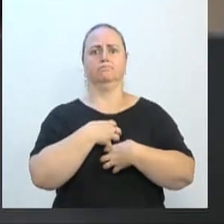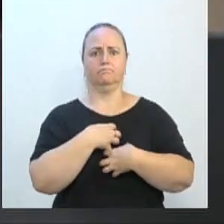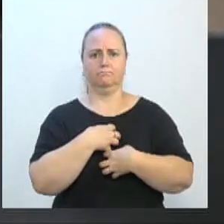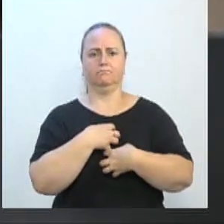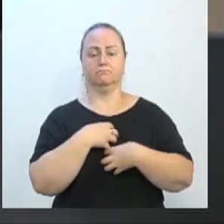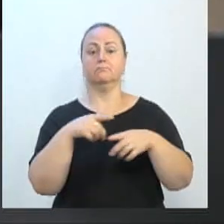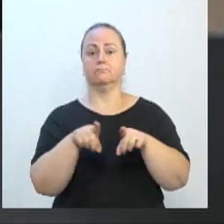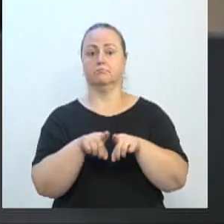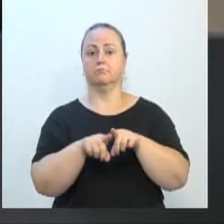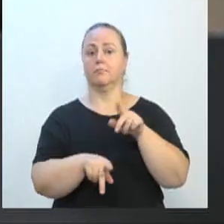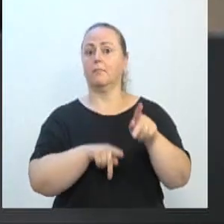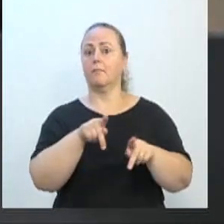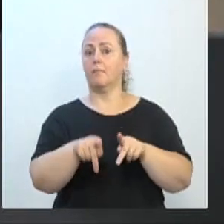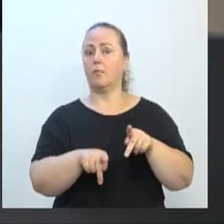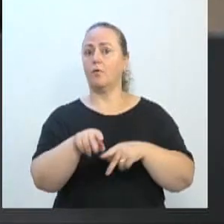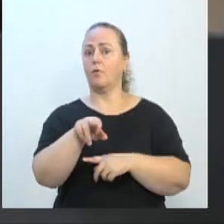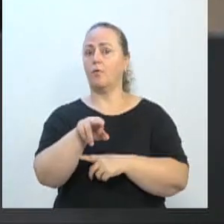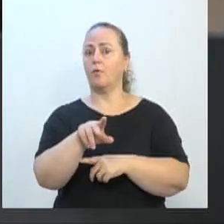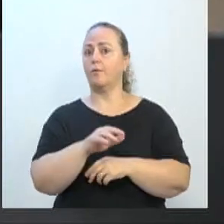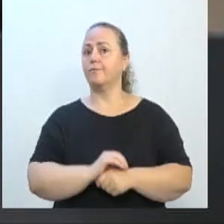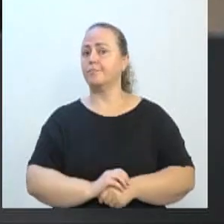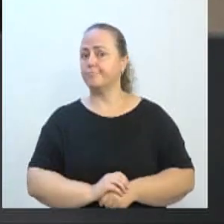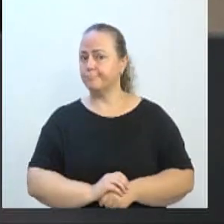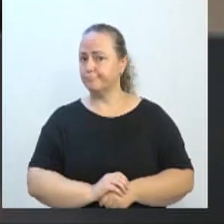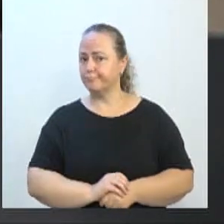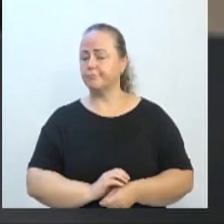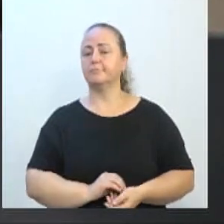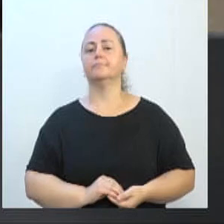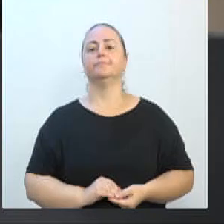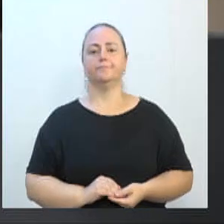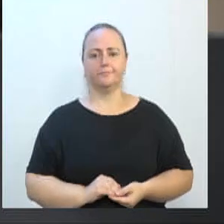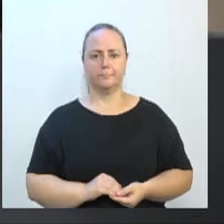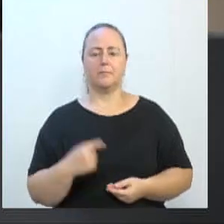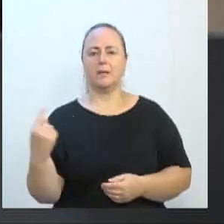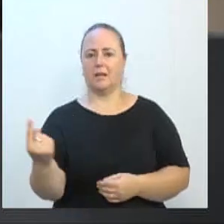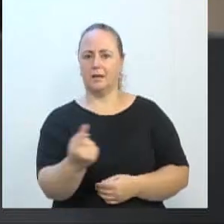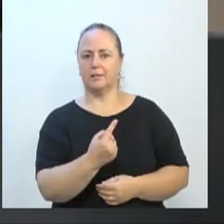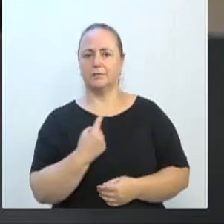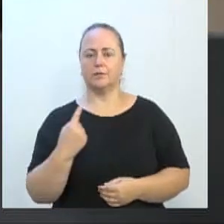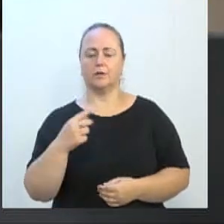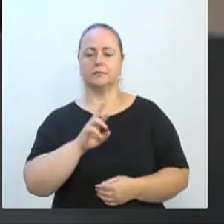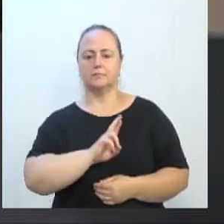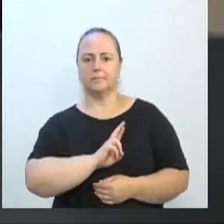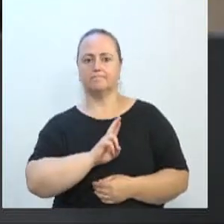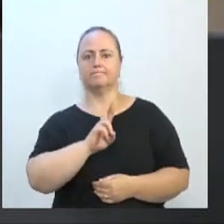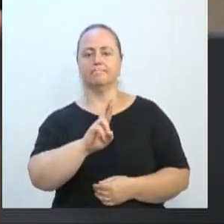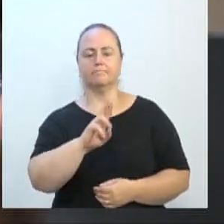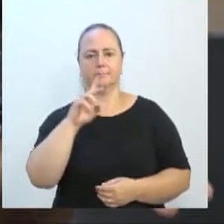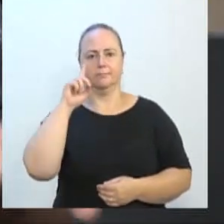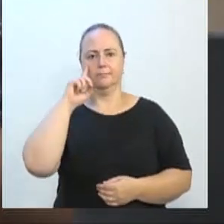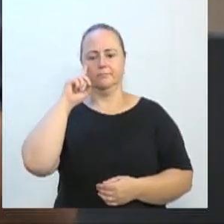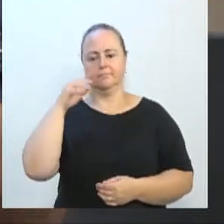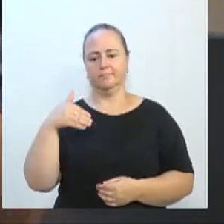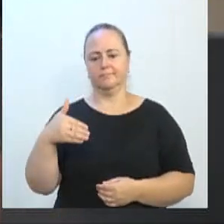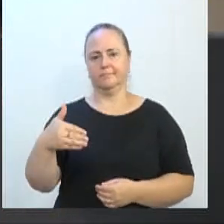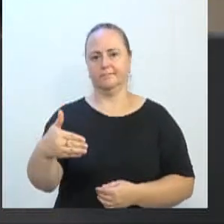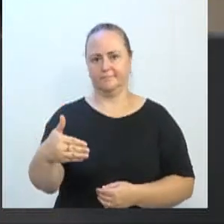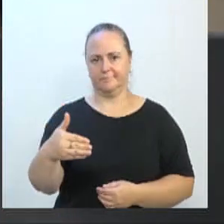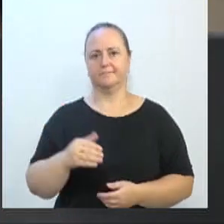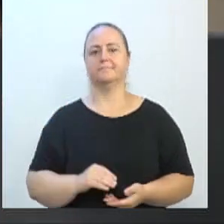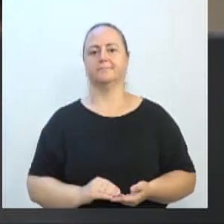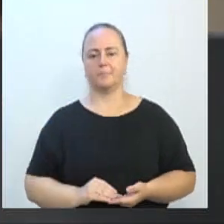da população, né? Daqueles aos quais nós representamos aqui no dia a dia do nosso trabalho. Eu também espero que tenhamos